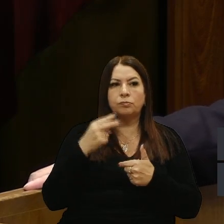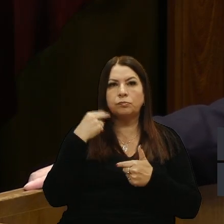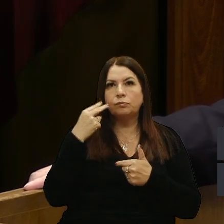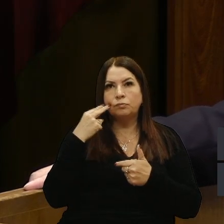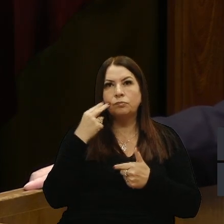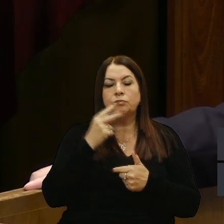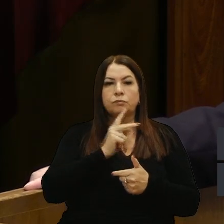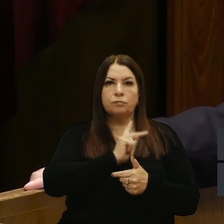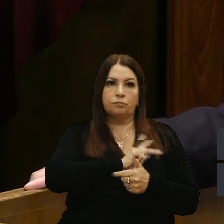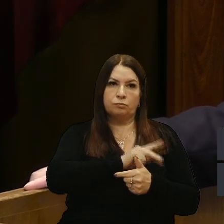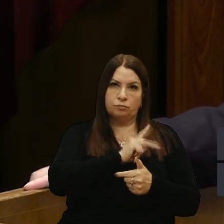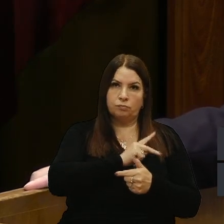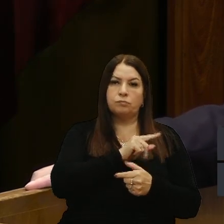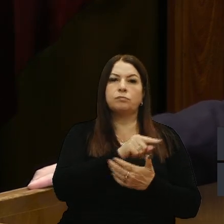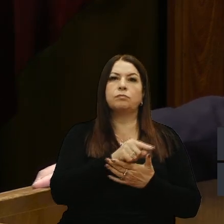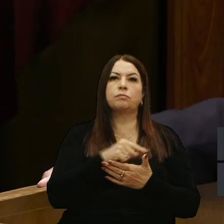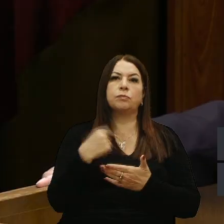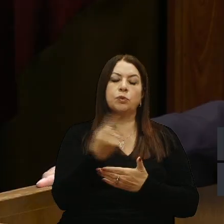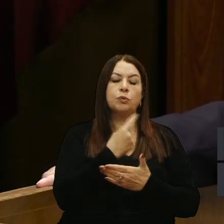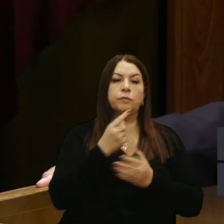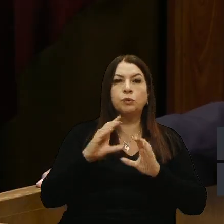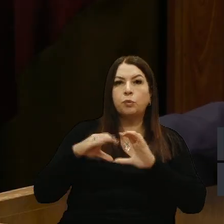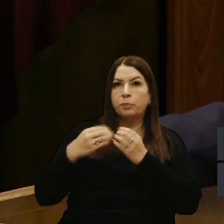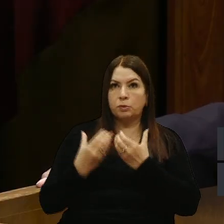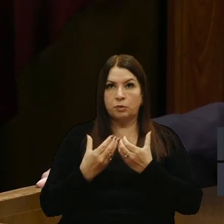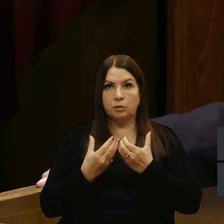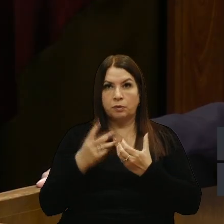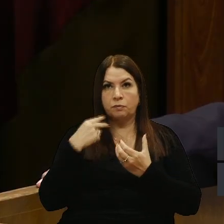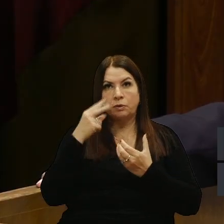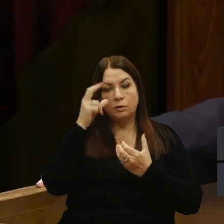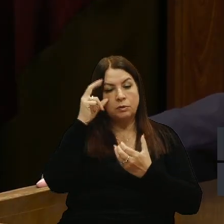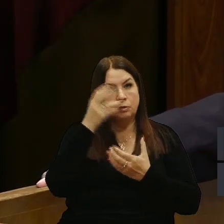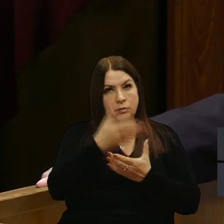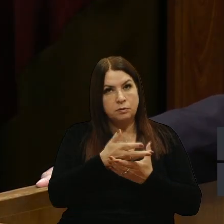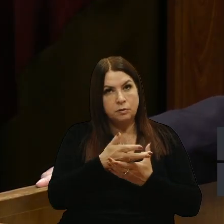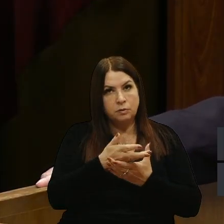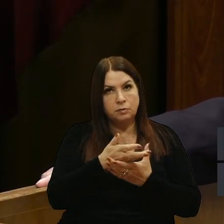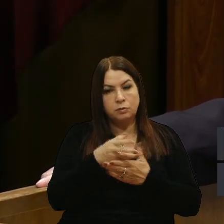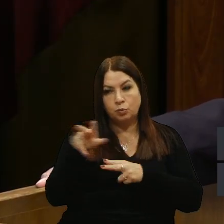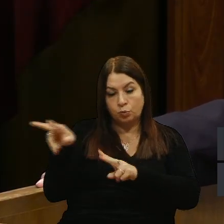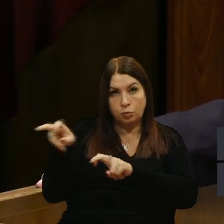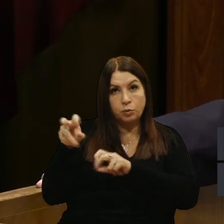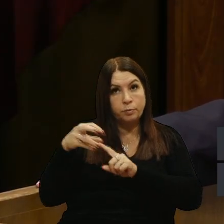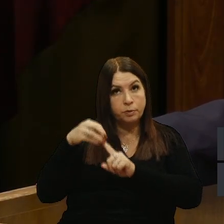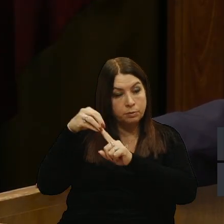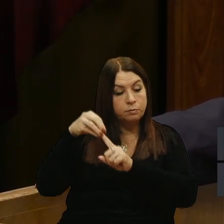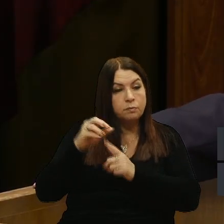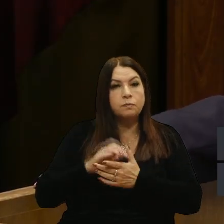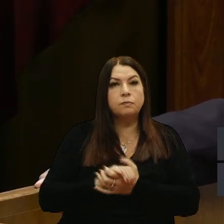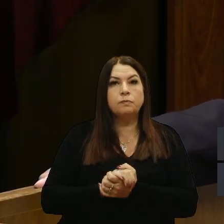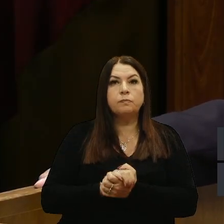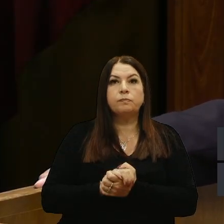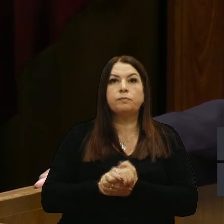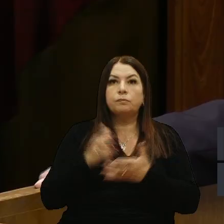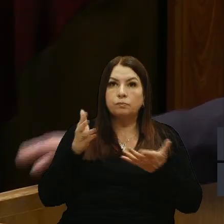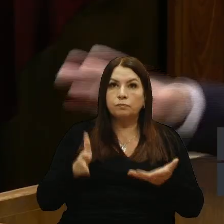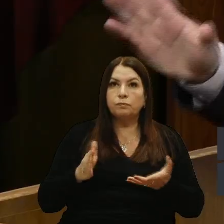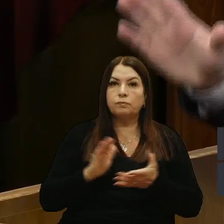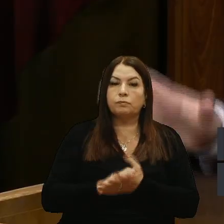que tem feito com que as nossas comunidades, vereadora Sandra, do interior principalmente,